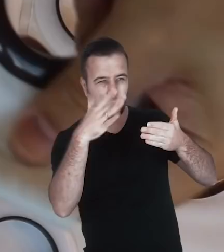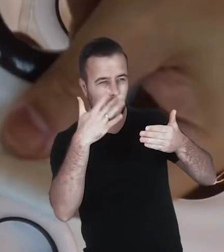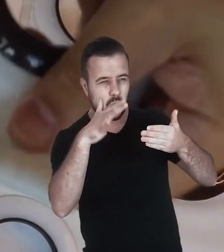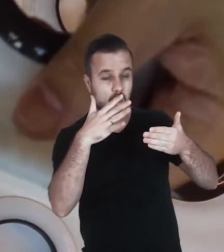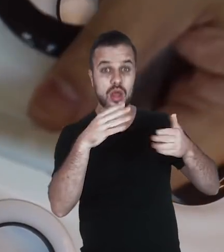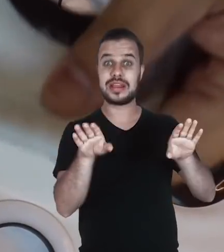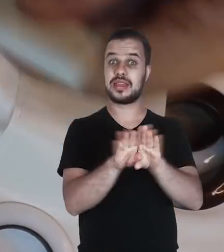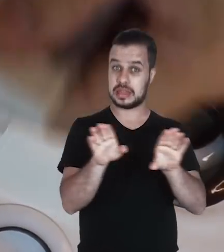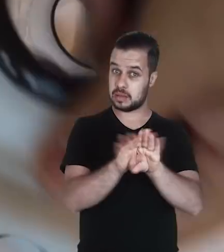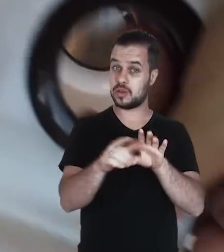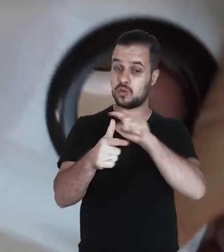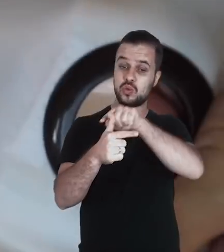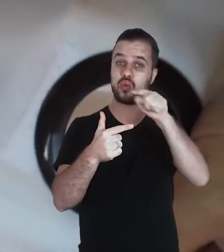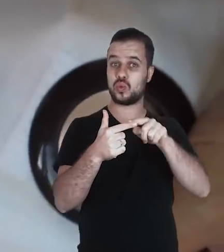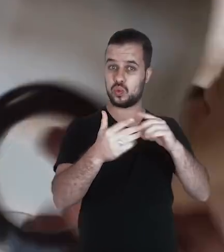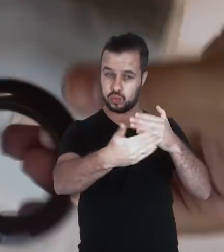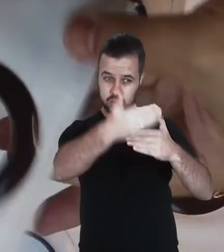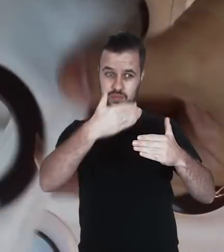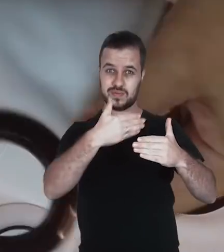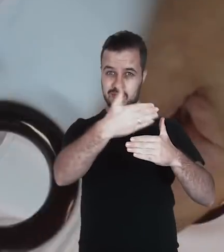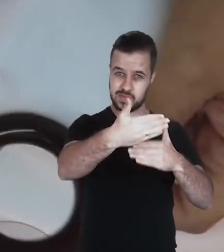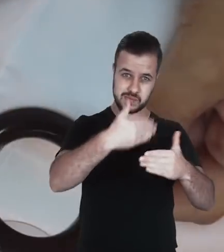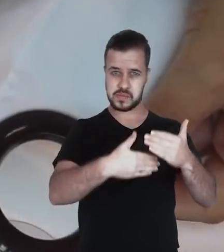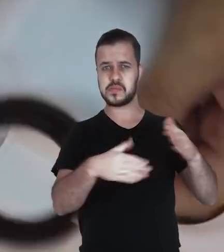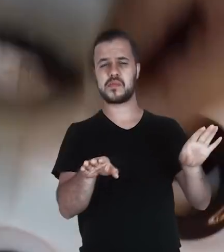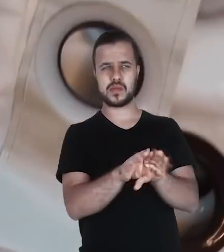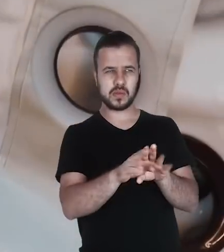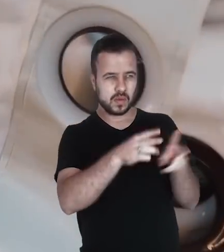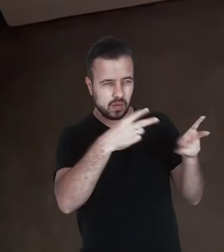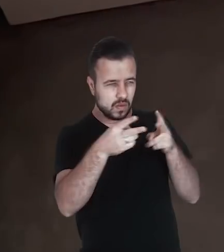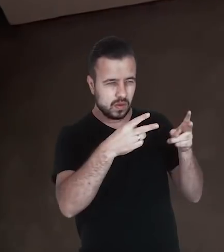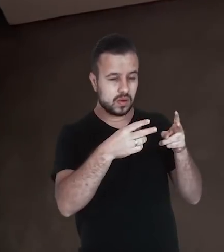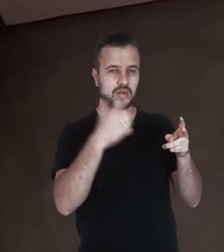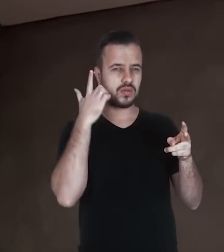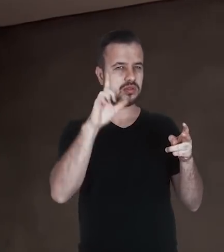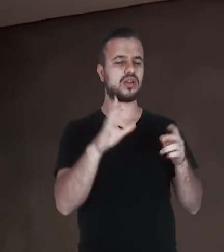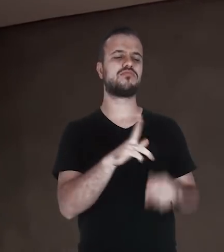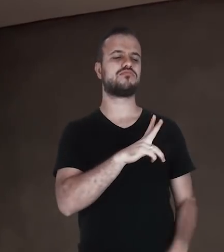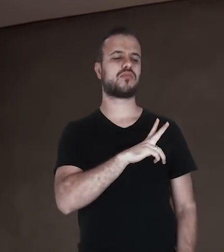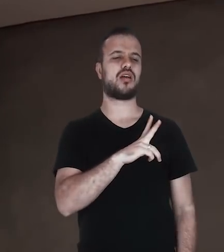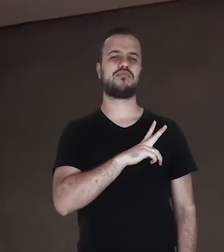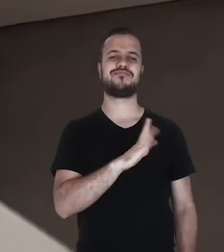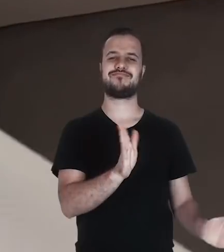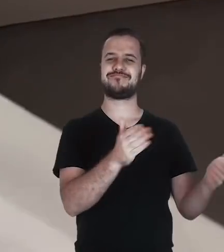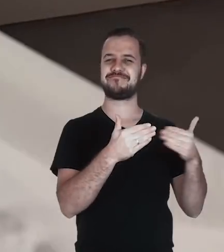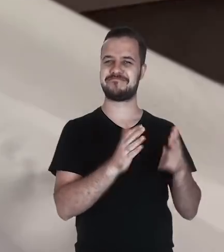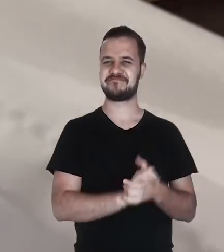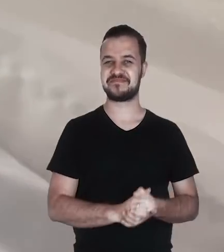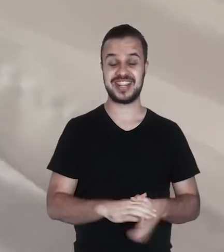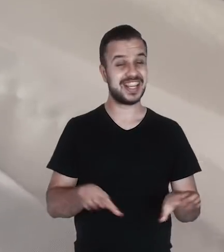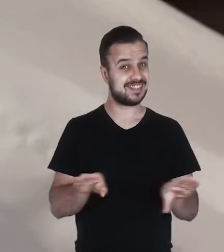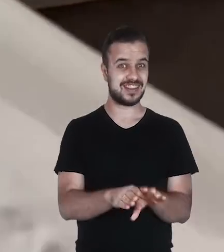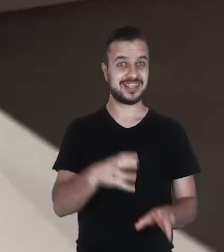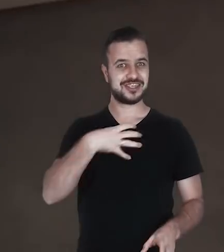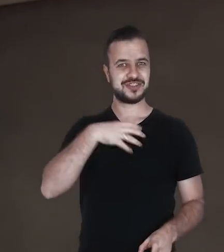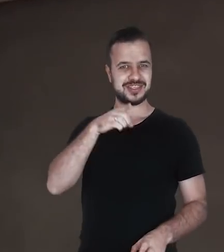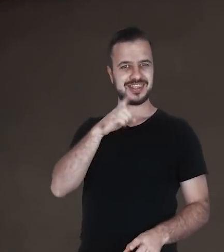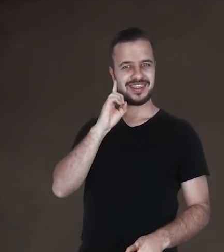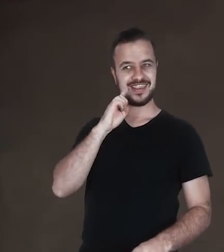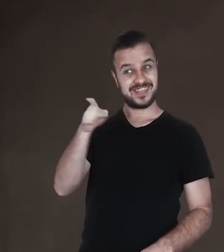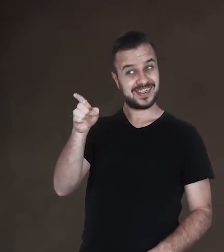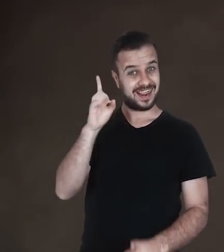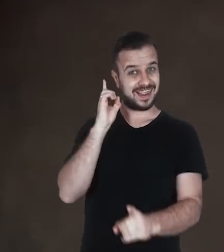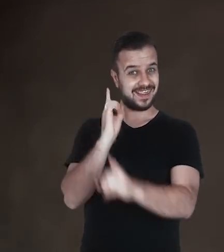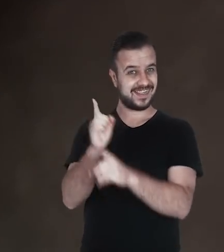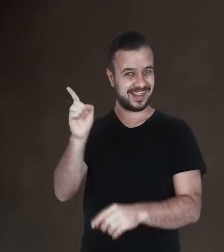ela é uma cortina dupla. Então você vai ter uma transparência, mas ainda assim você vai conseguir uma privacidade. E esse é um modelo de cortina que você encontra lá